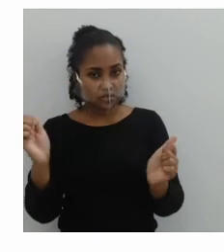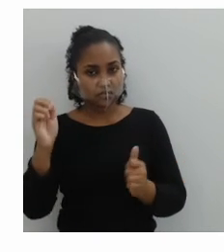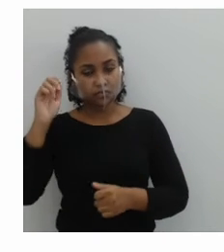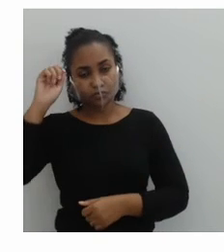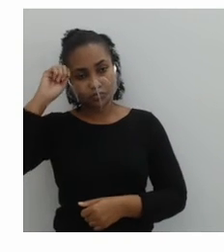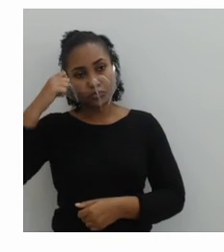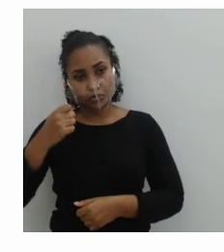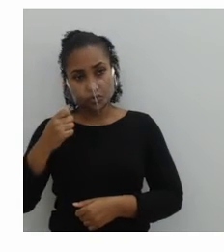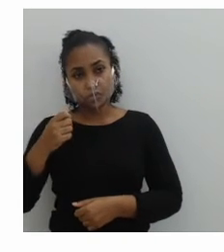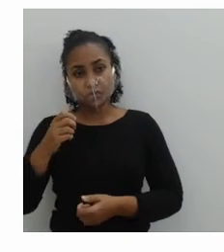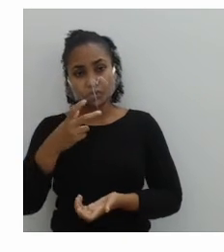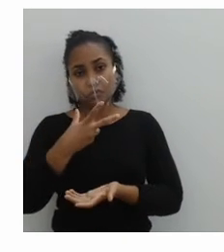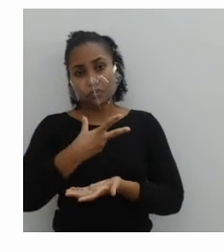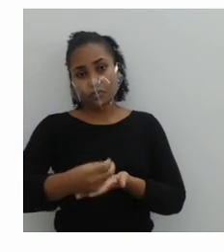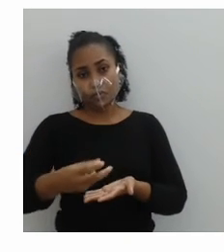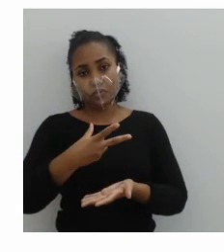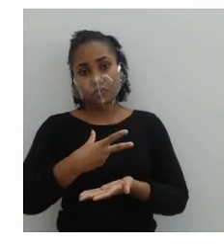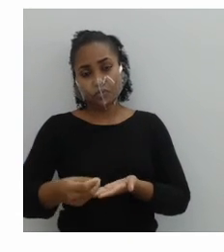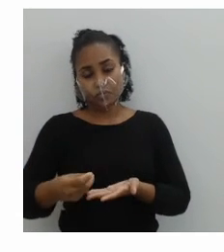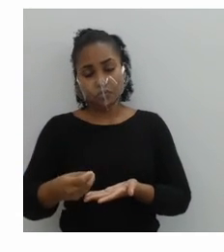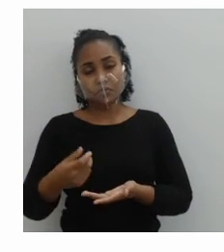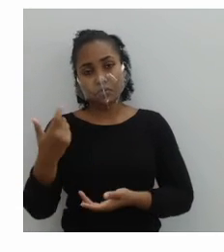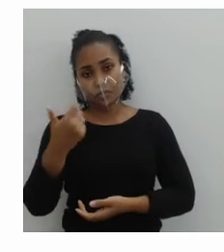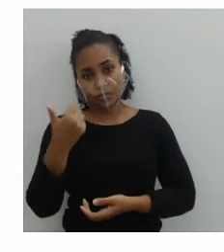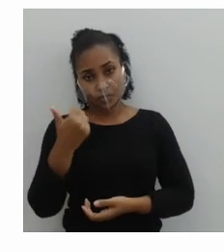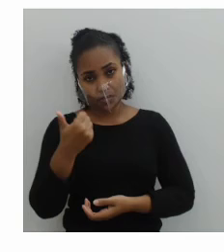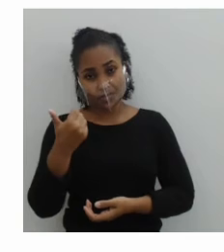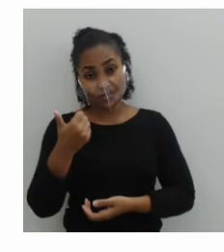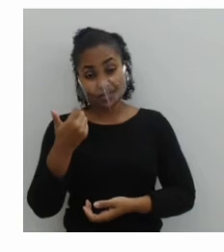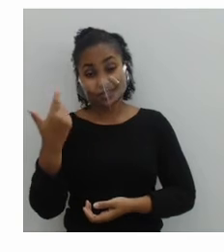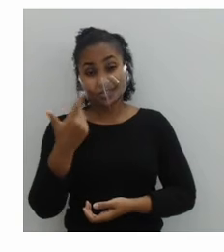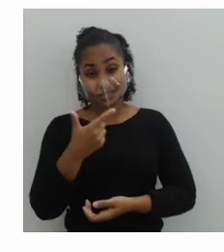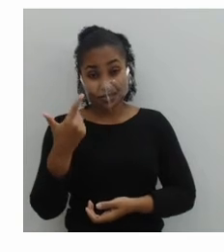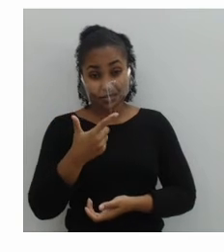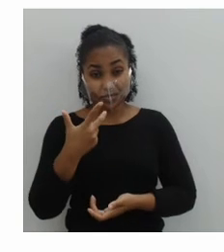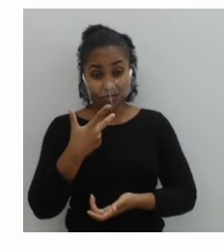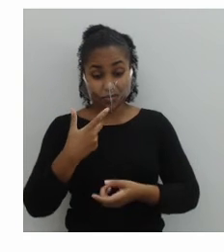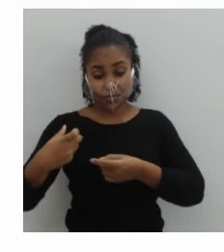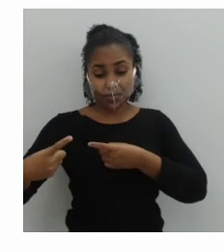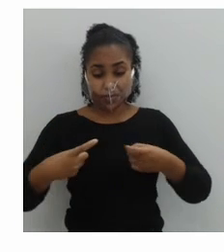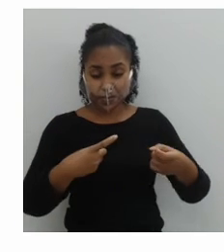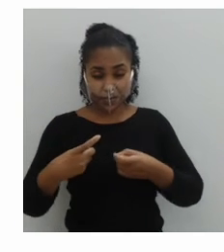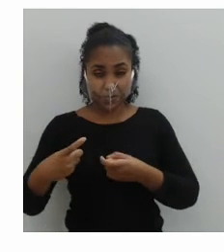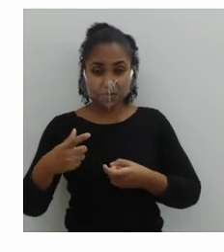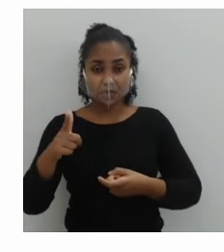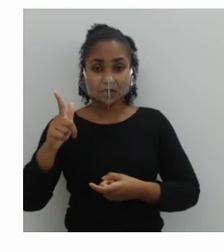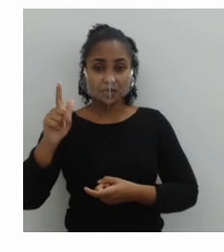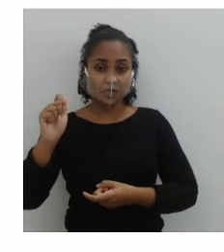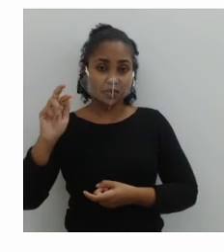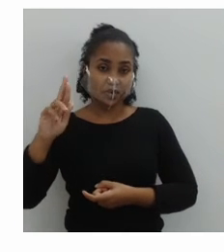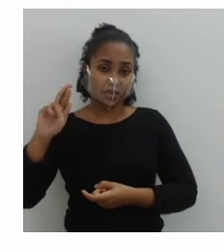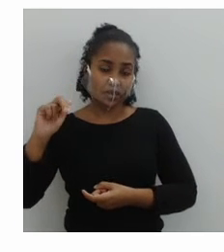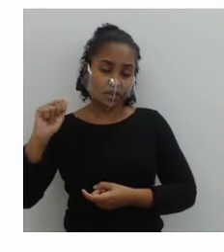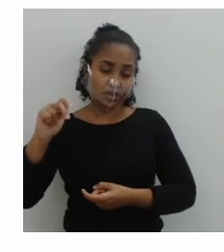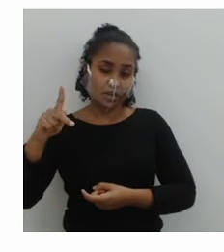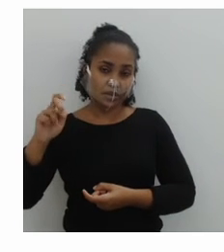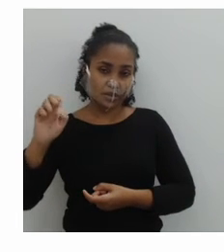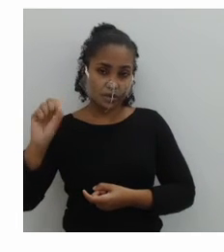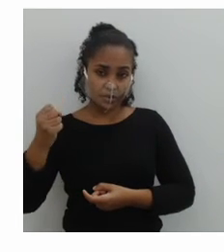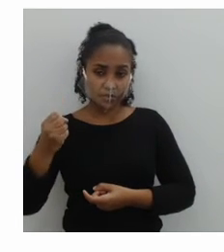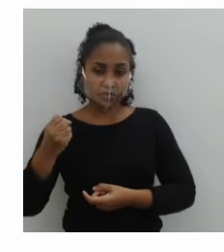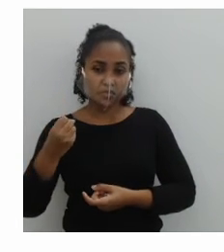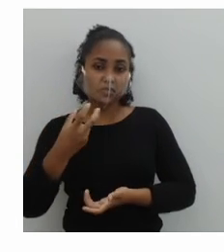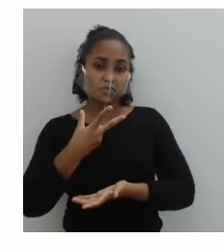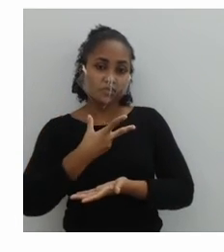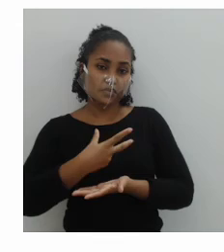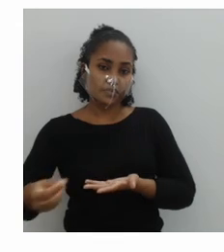aí expulsaram na segunda Batalha dos Guararapes, tivemos a primeira, e na segunda Batalha dos Guararapes foi definitivamente os holandeses foram expulsos depois de 24